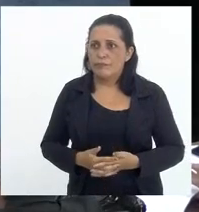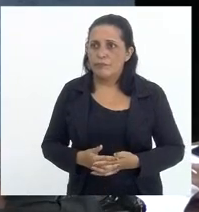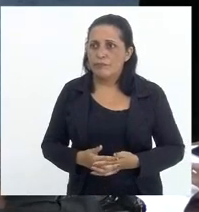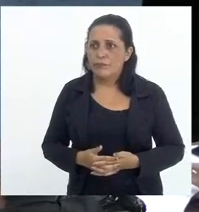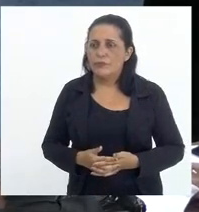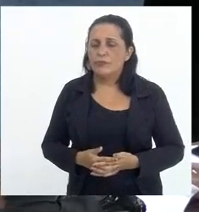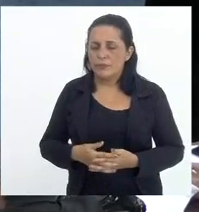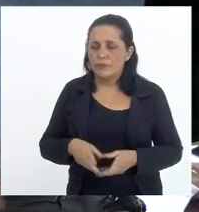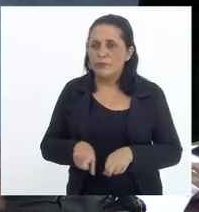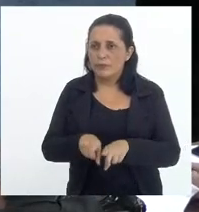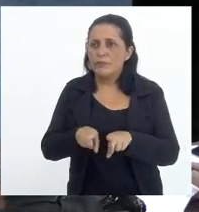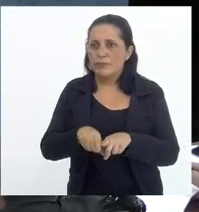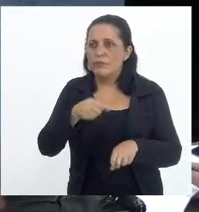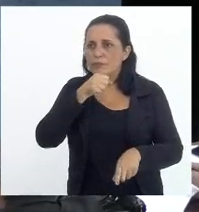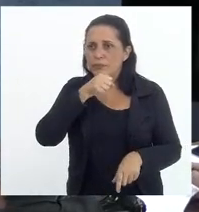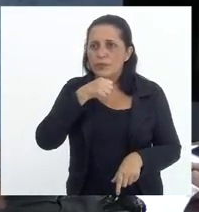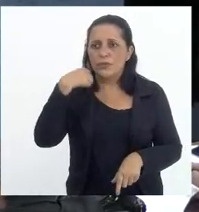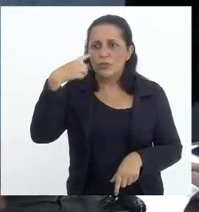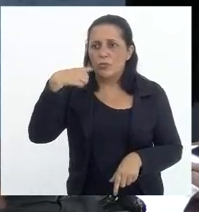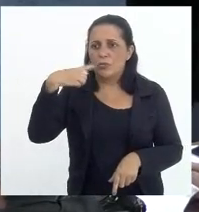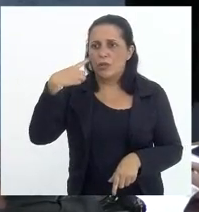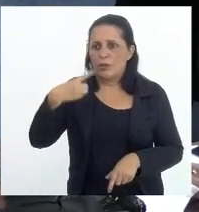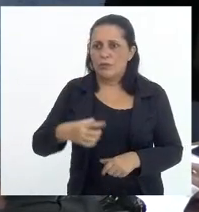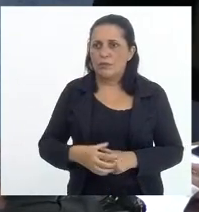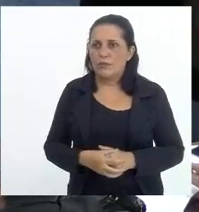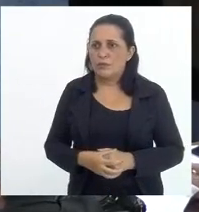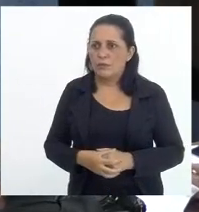e senhores deputados,